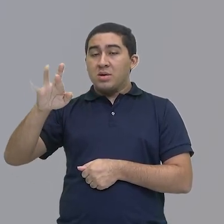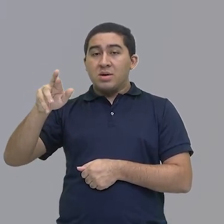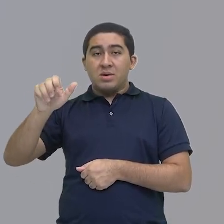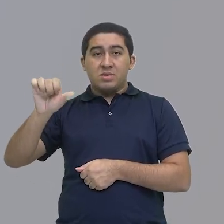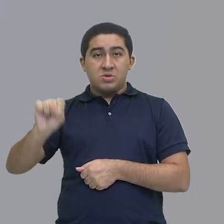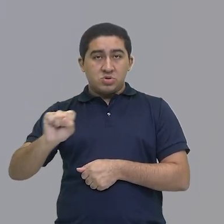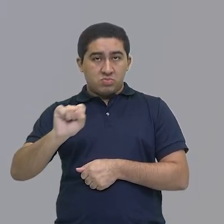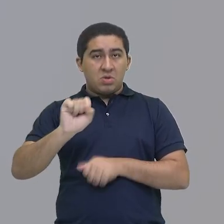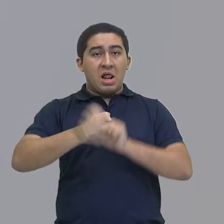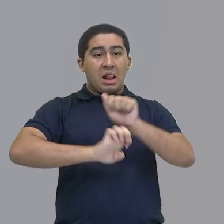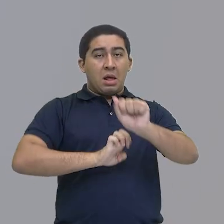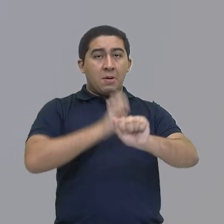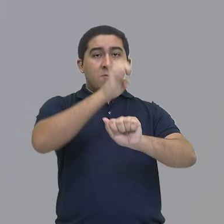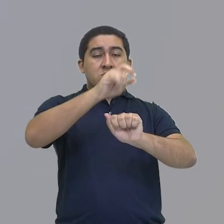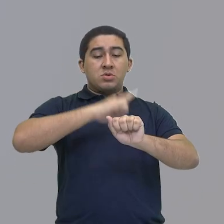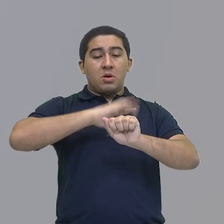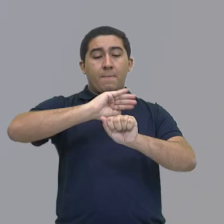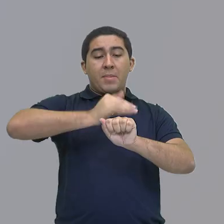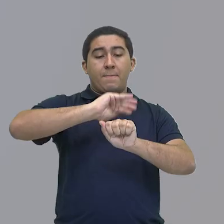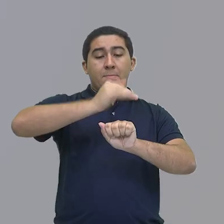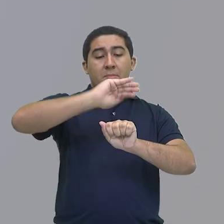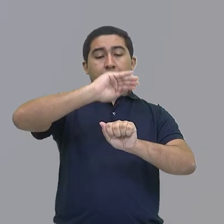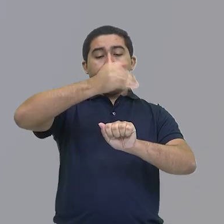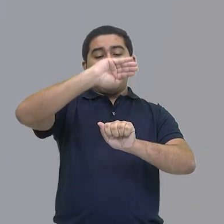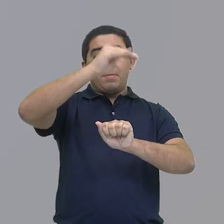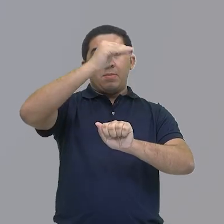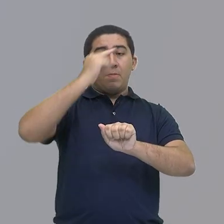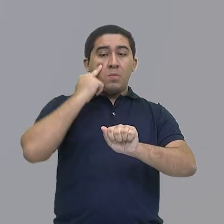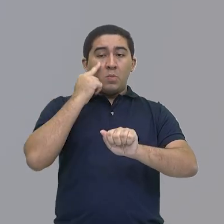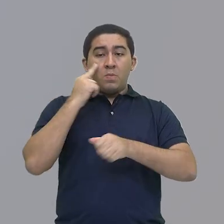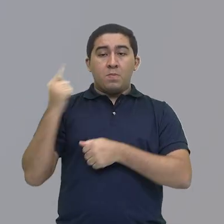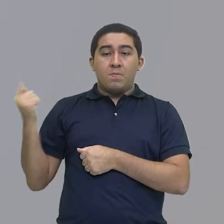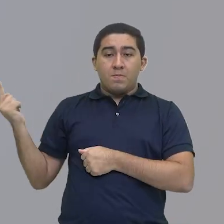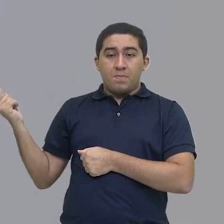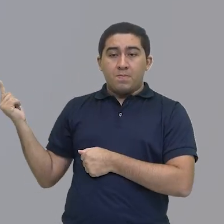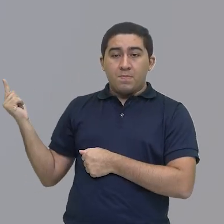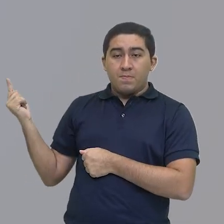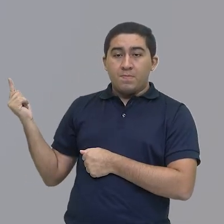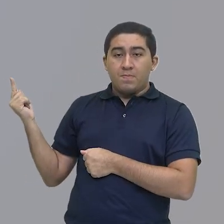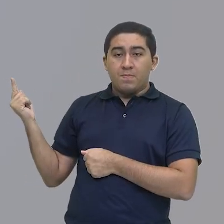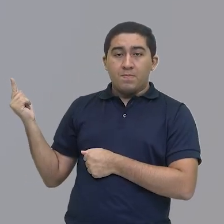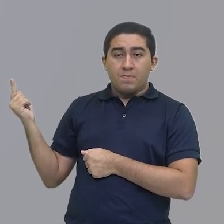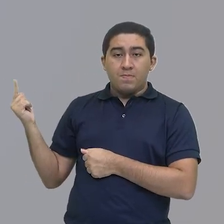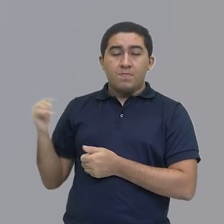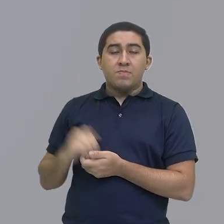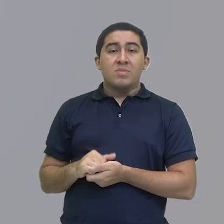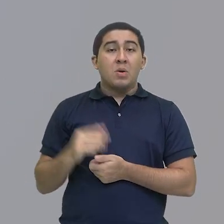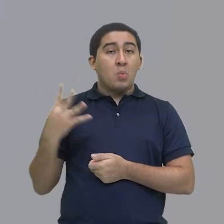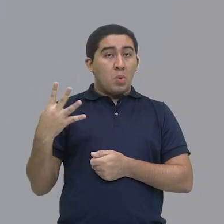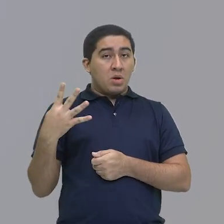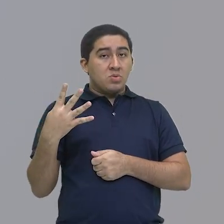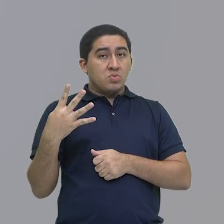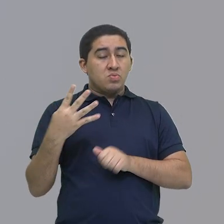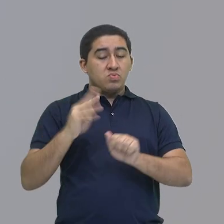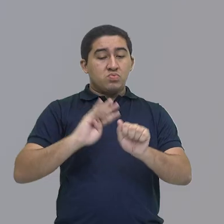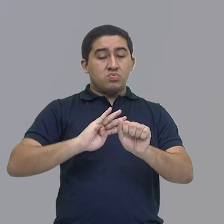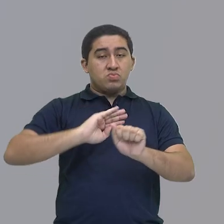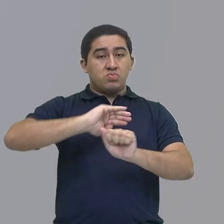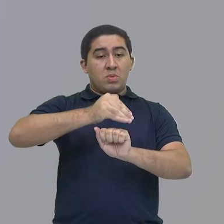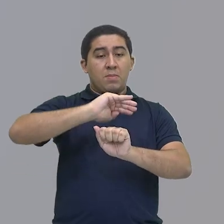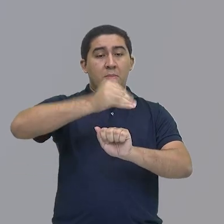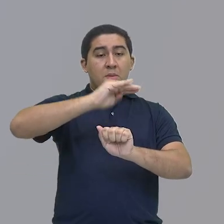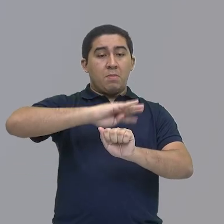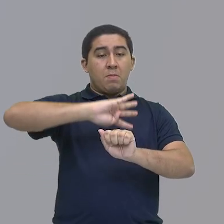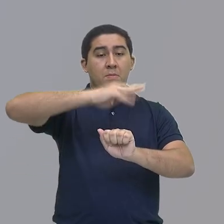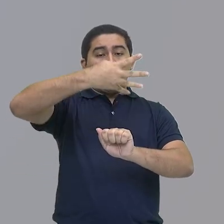organizados aí em camadas eletrônicas. Observem aí nesse átomo tem 4 camadas eletrônicas. E em